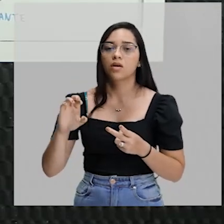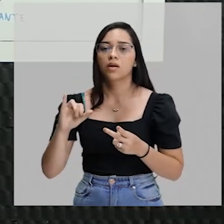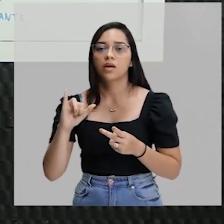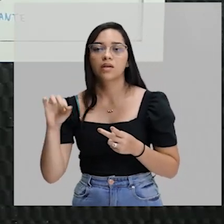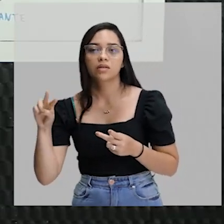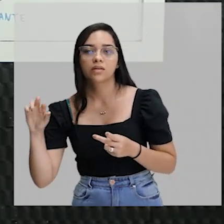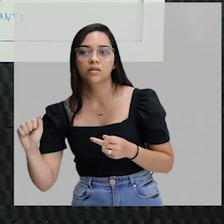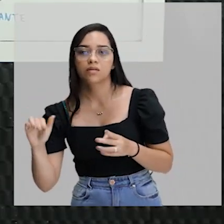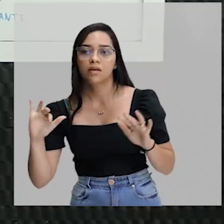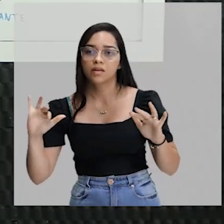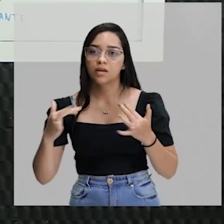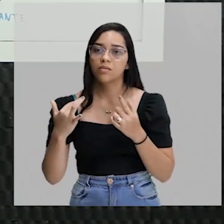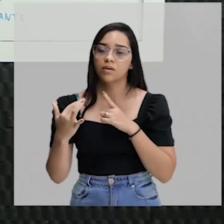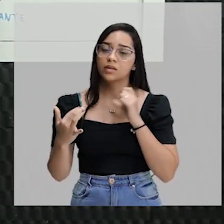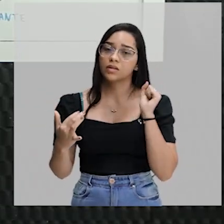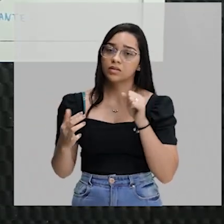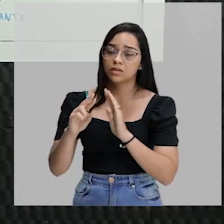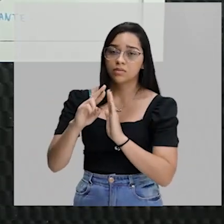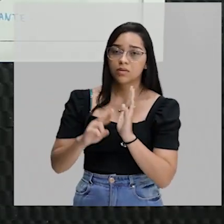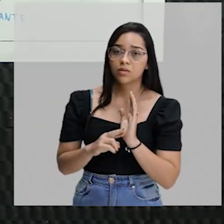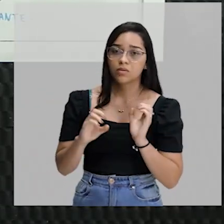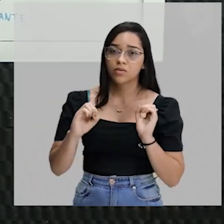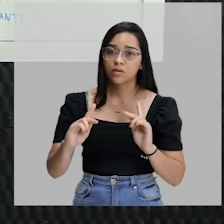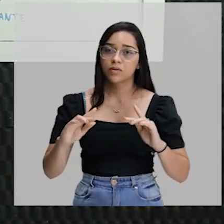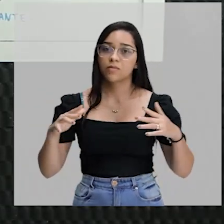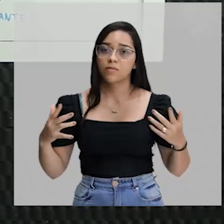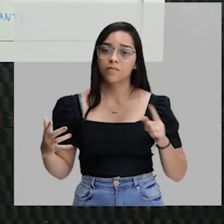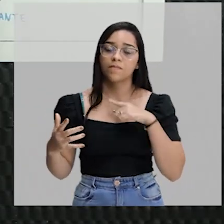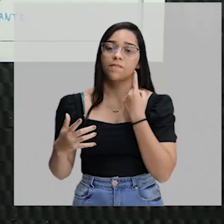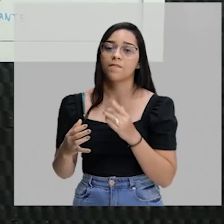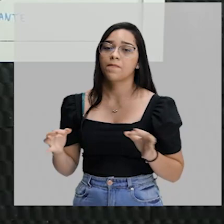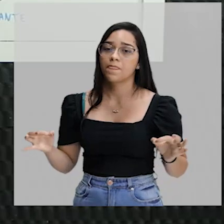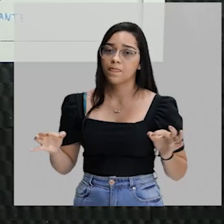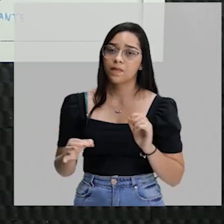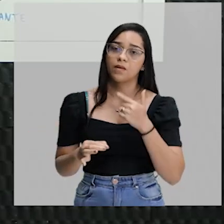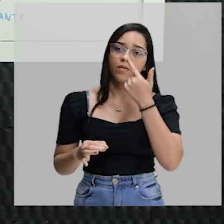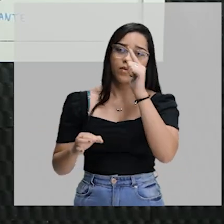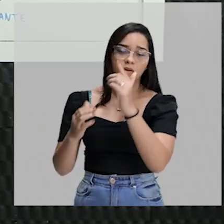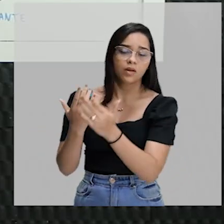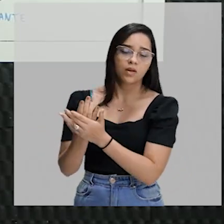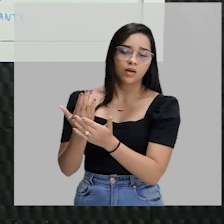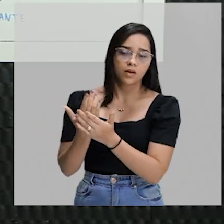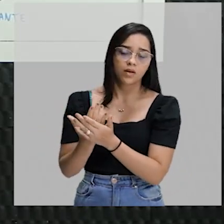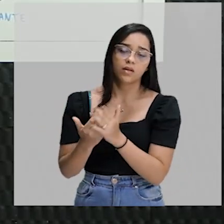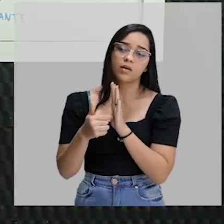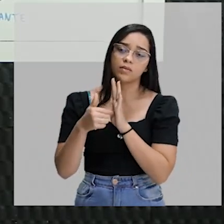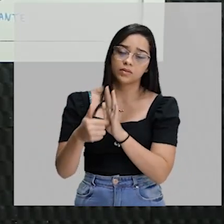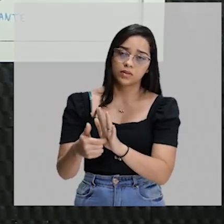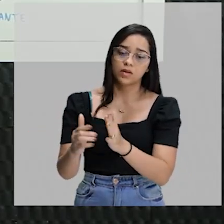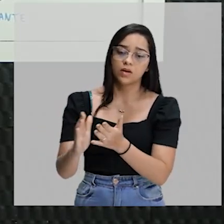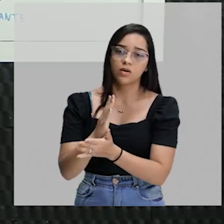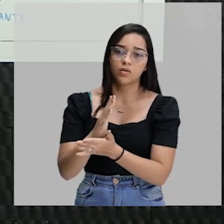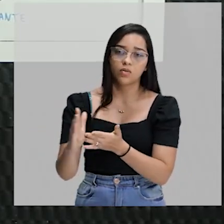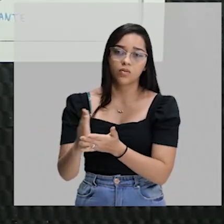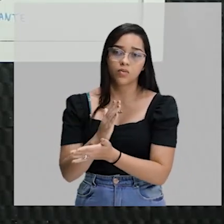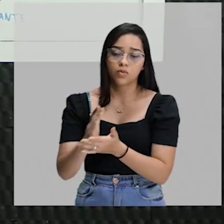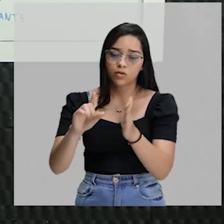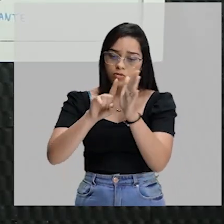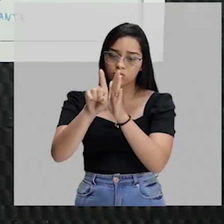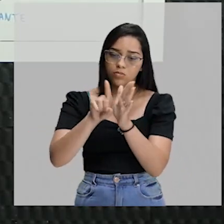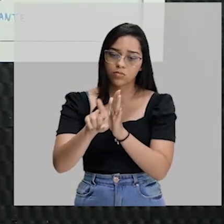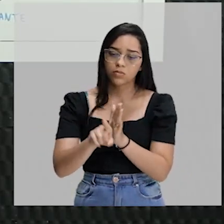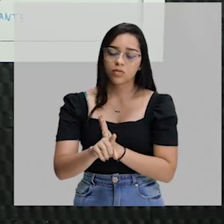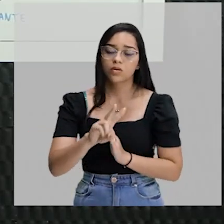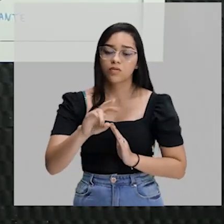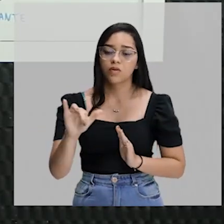você prestar atenção que existem esses padrões. Então, a gente vai ter uma próxima aula, eu vou apresentar algumas questões onde a